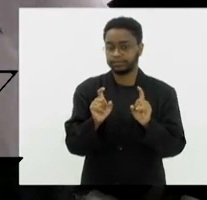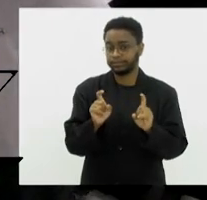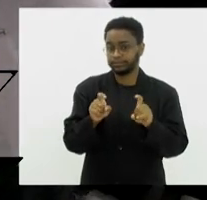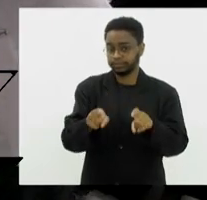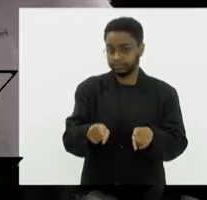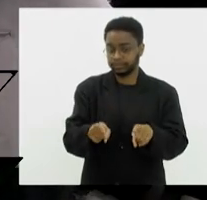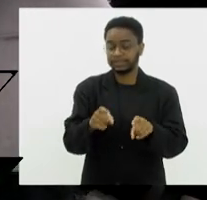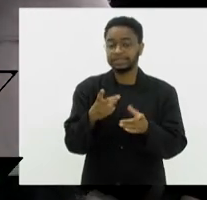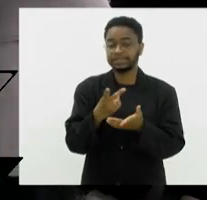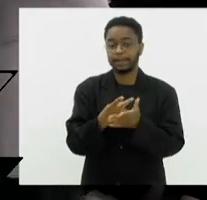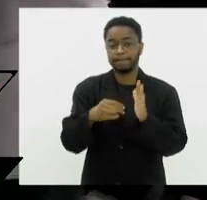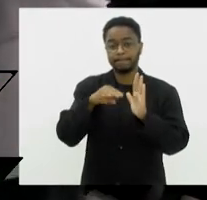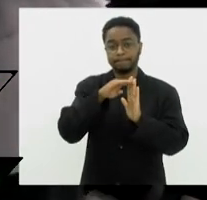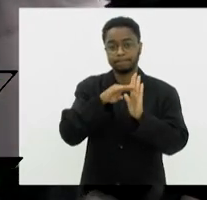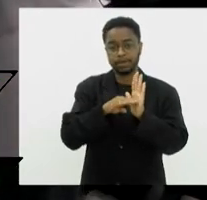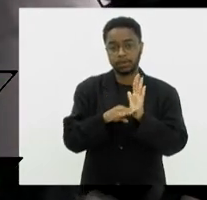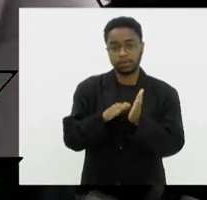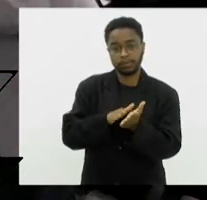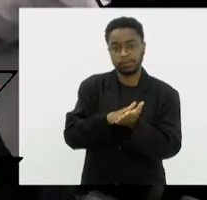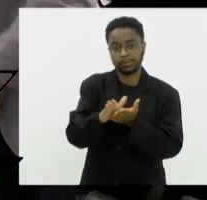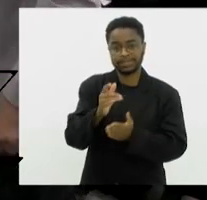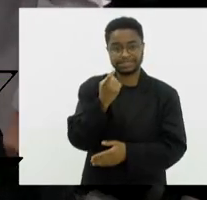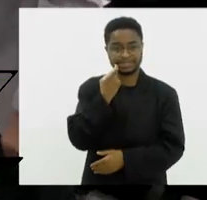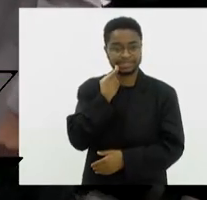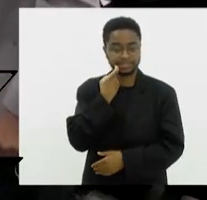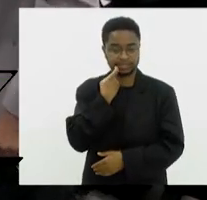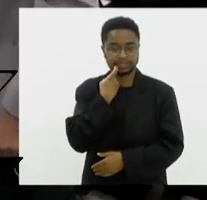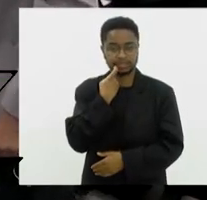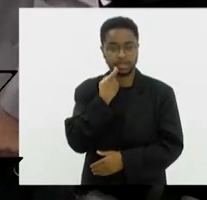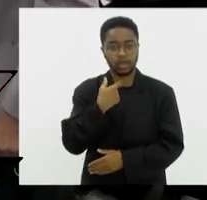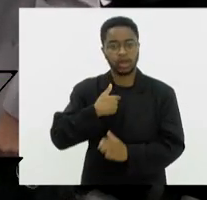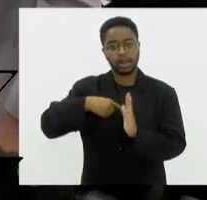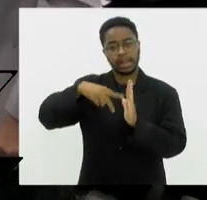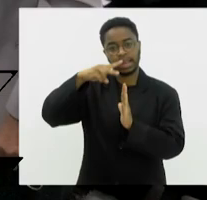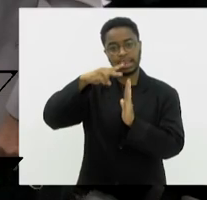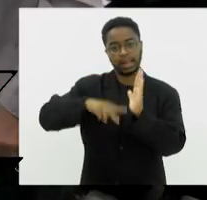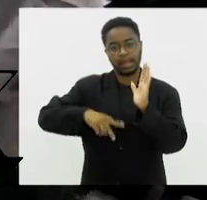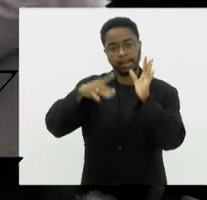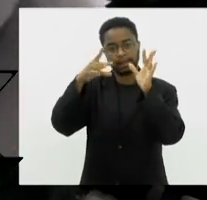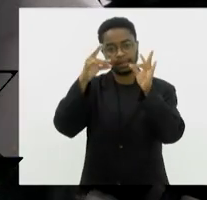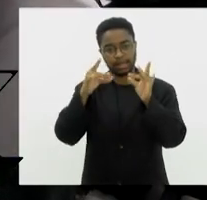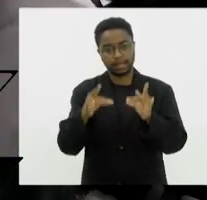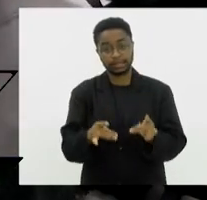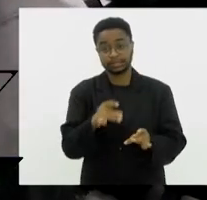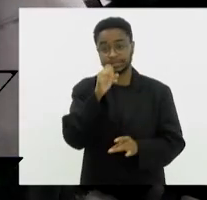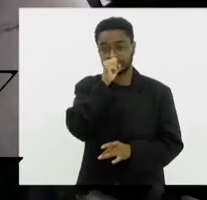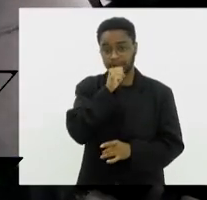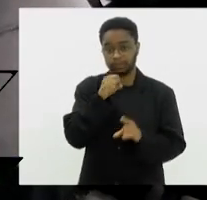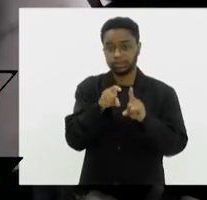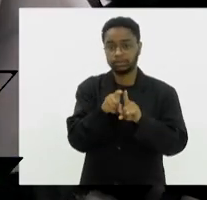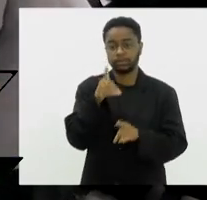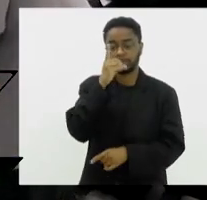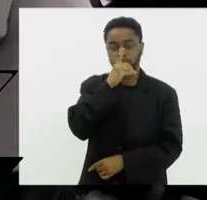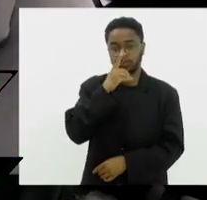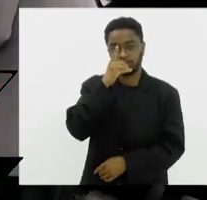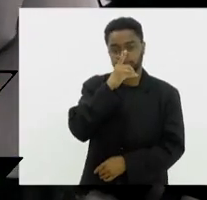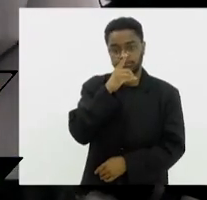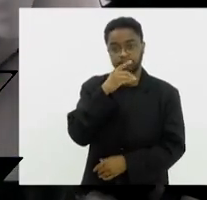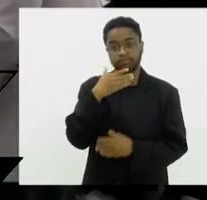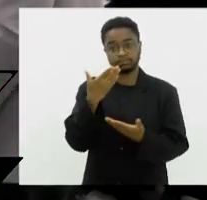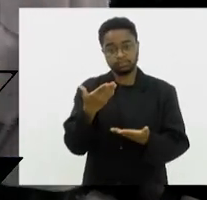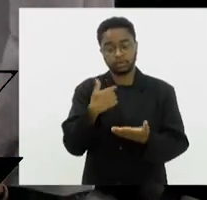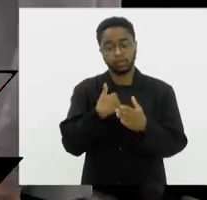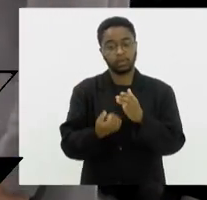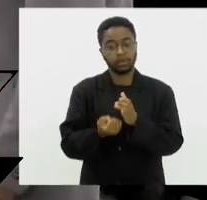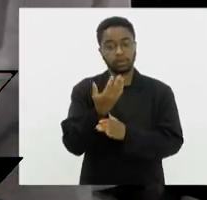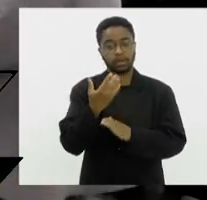toda a pauta que é publicada na sexta, eu a leio no sábado e domingo e faço as